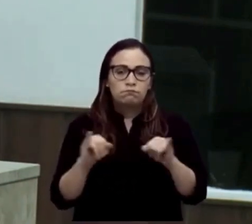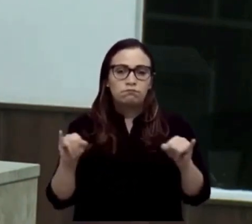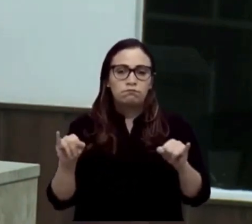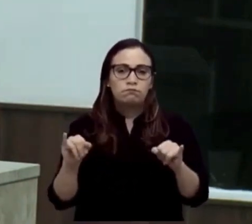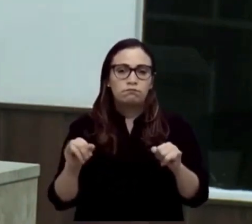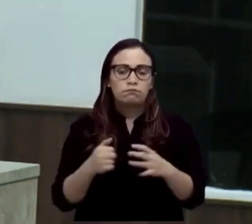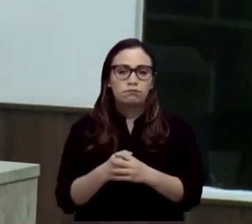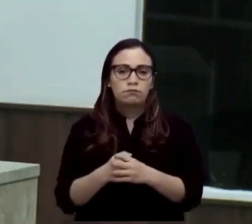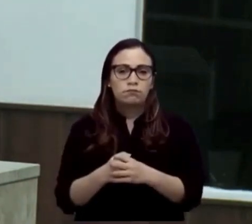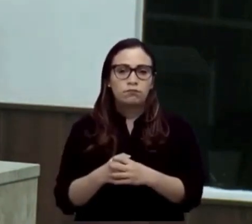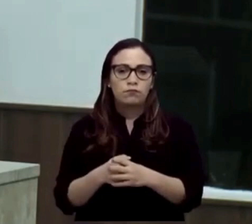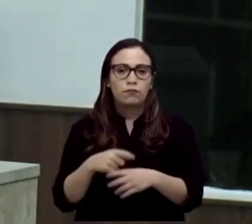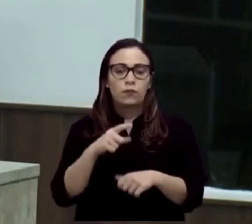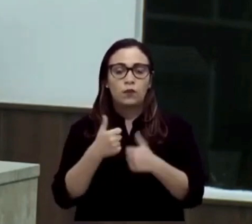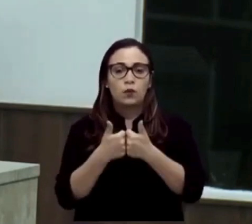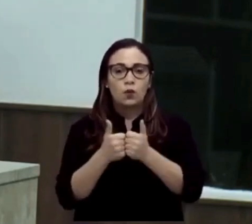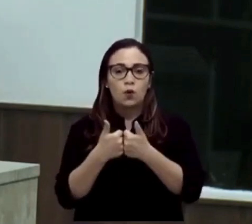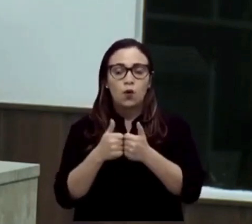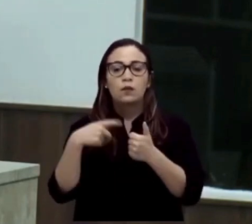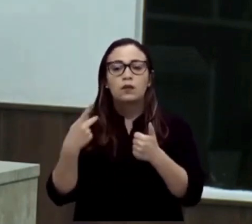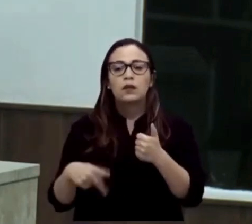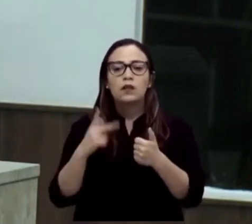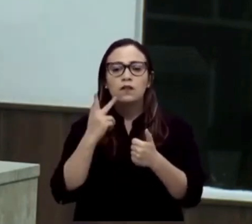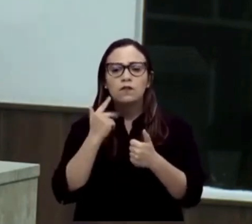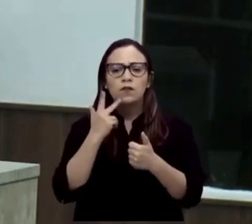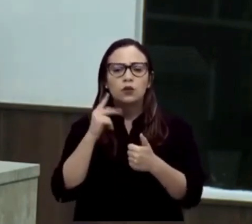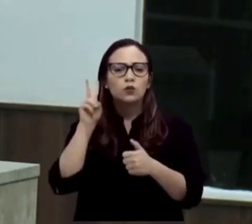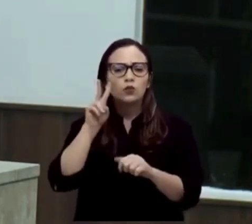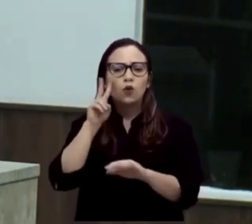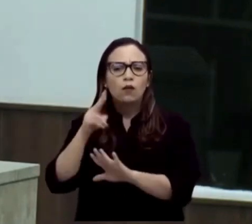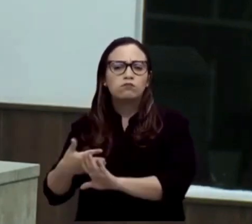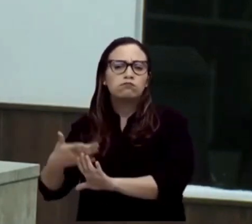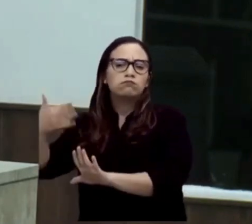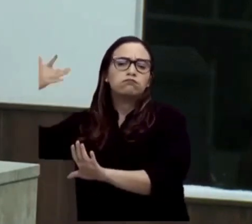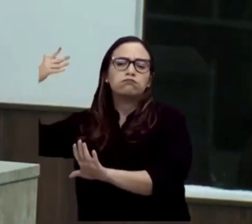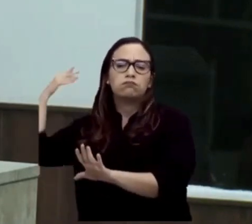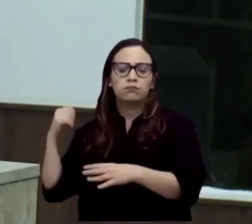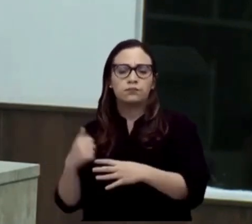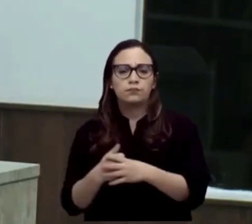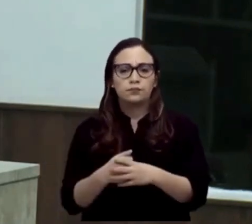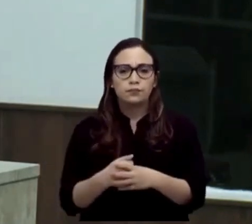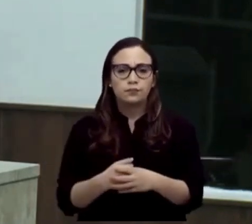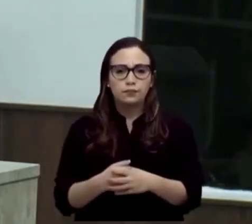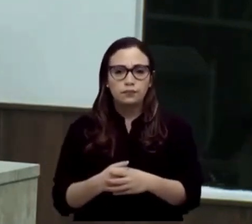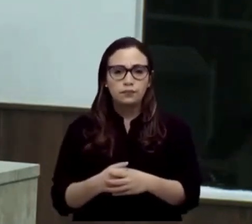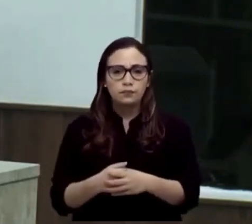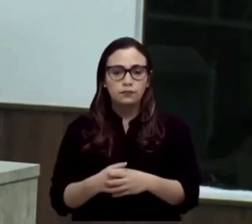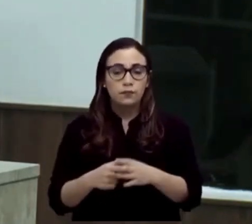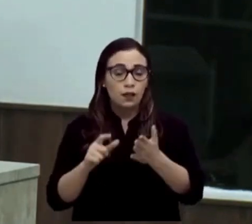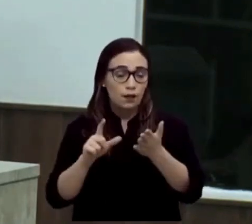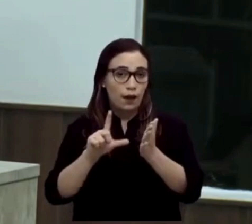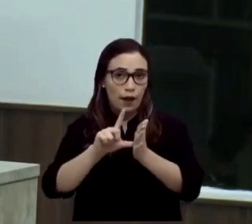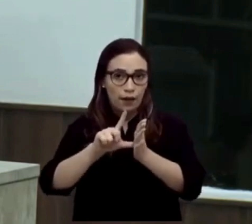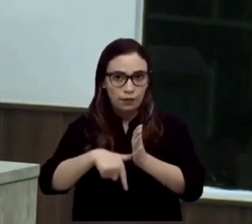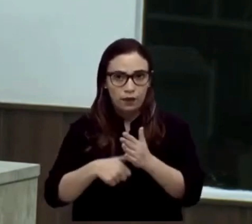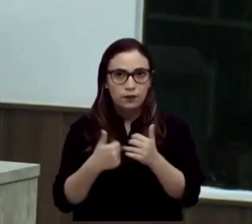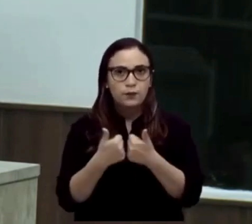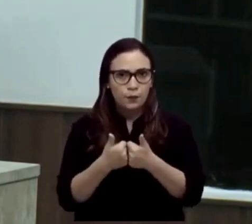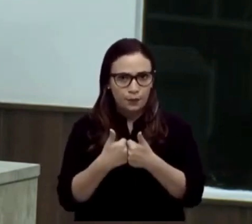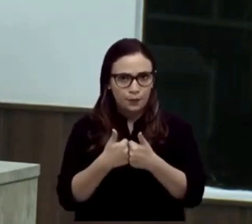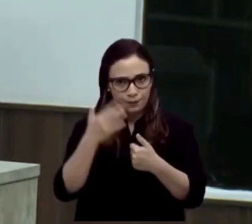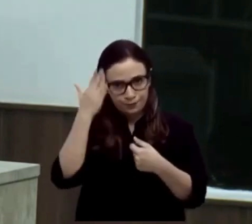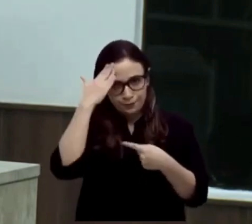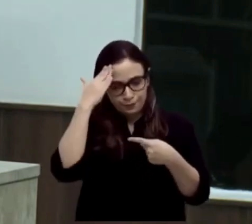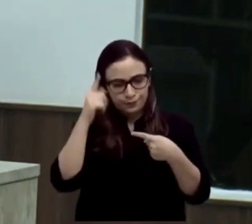é o histórico do transporte coletivo em Fortaleza. Primeiro, atraso do ônibus. Gente que